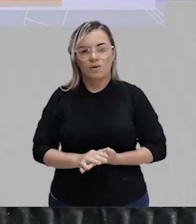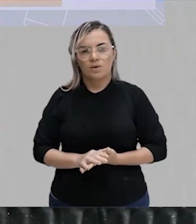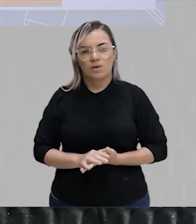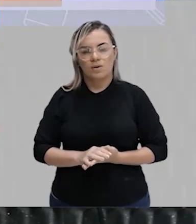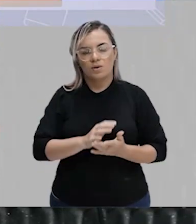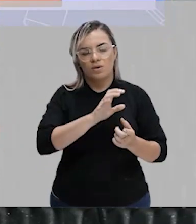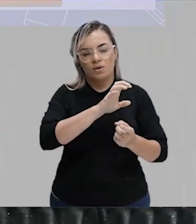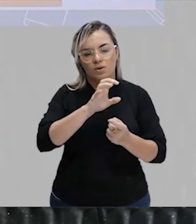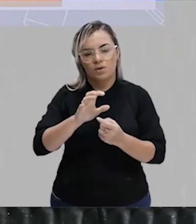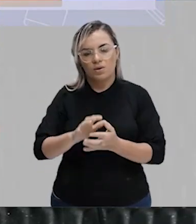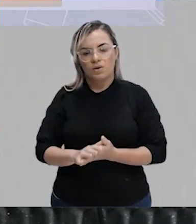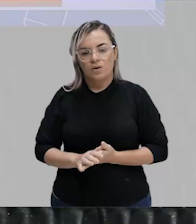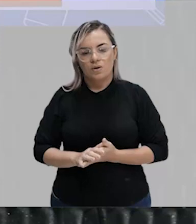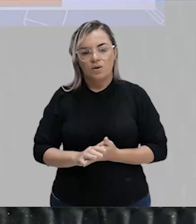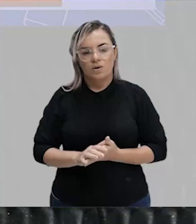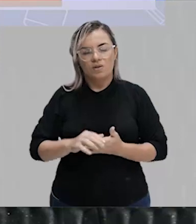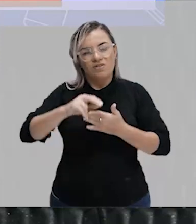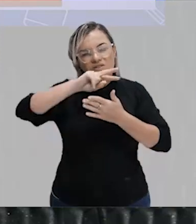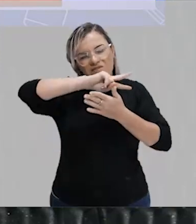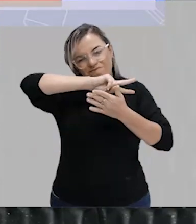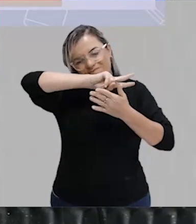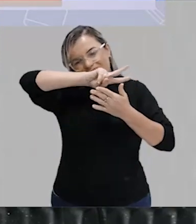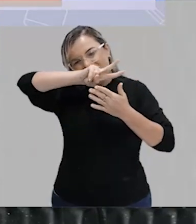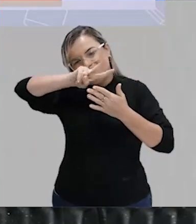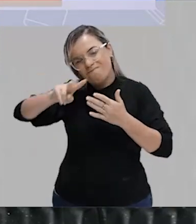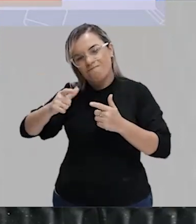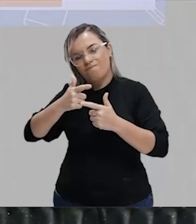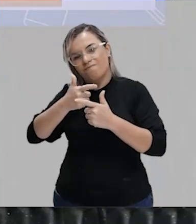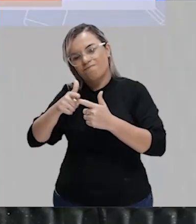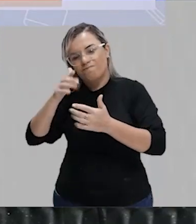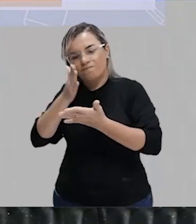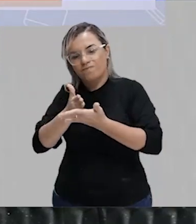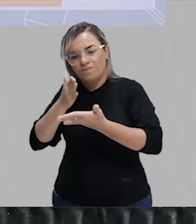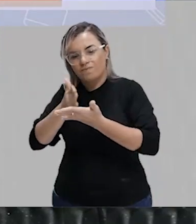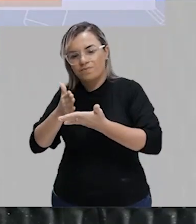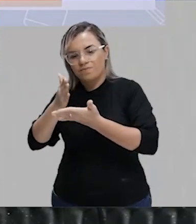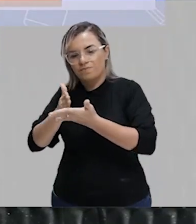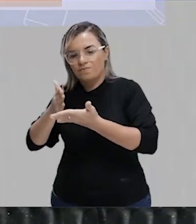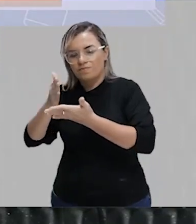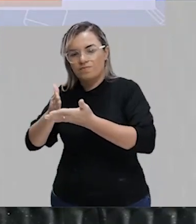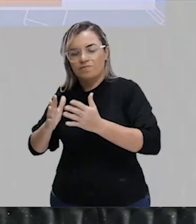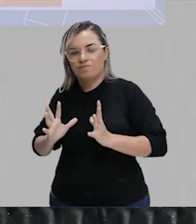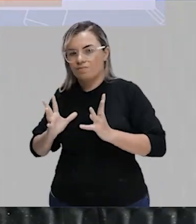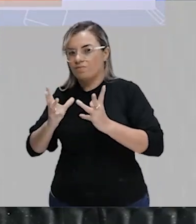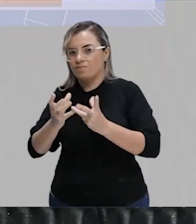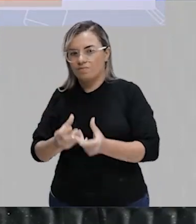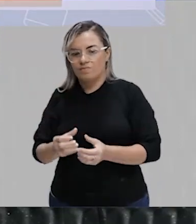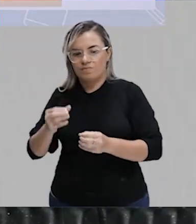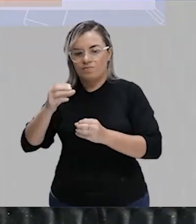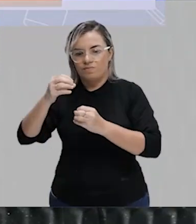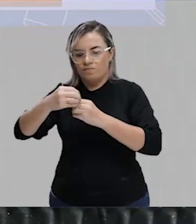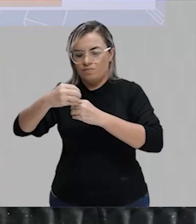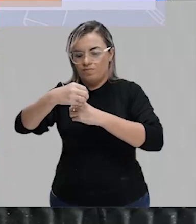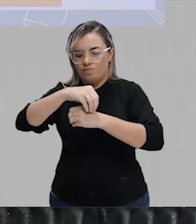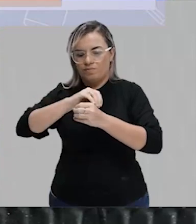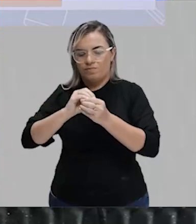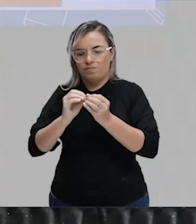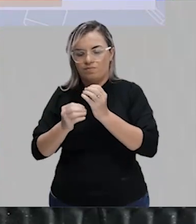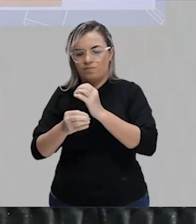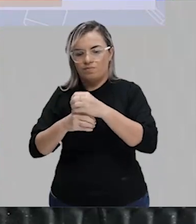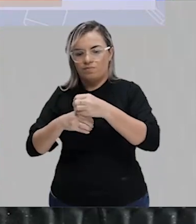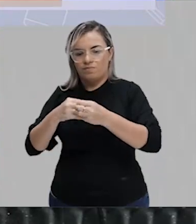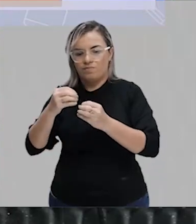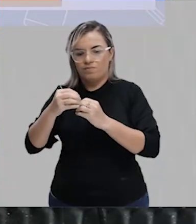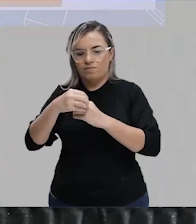muitas divisões aqui e todo ovo, né, vai sofrer divisão. Veja, você não vai perceber que tem uma parte